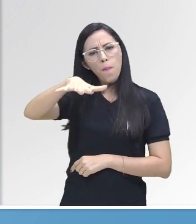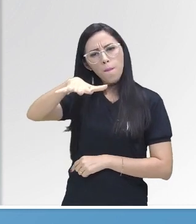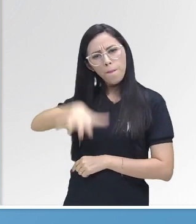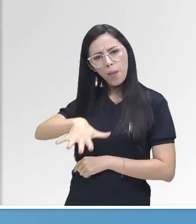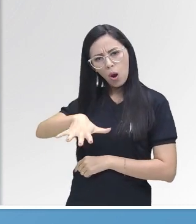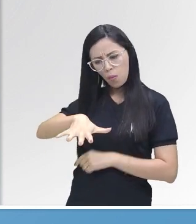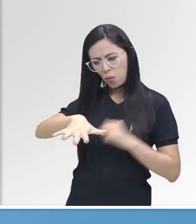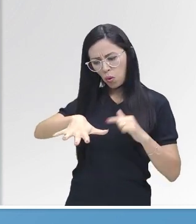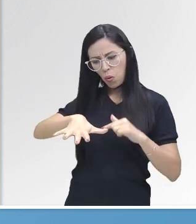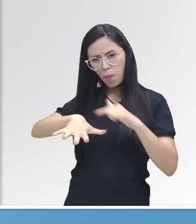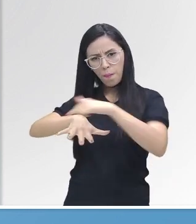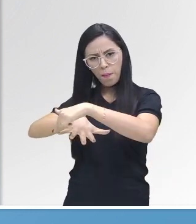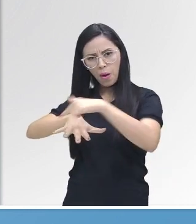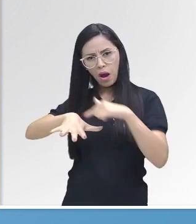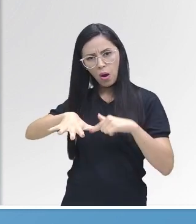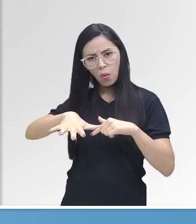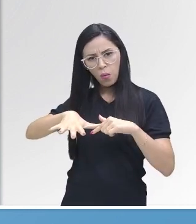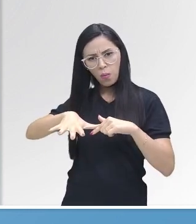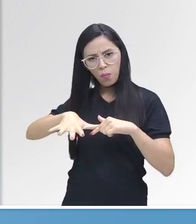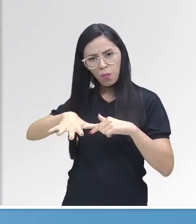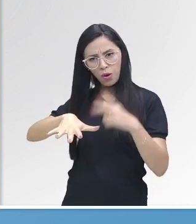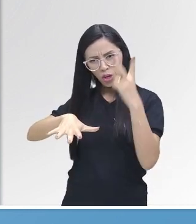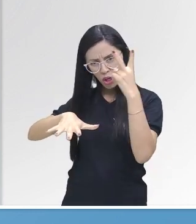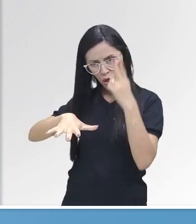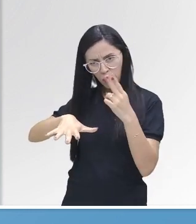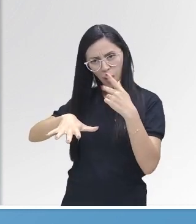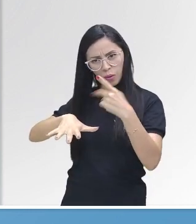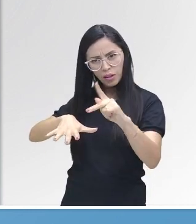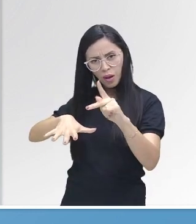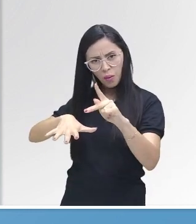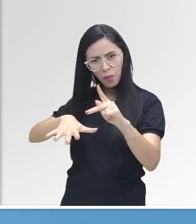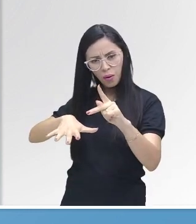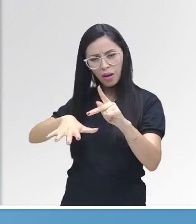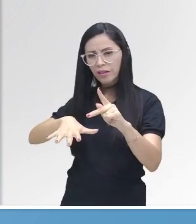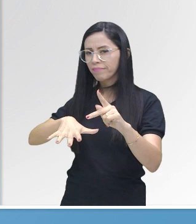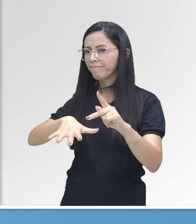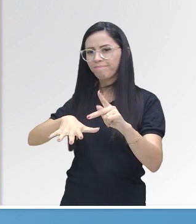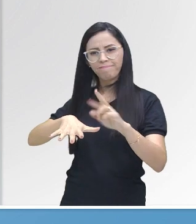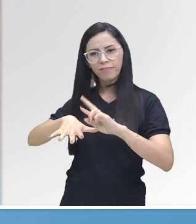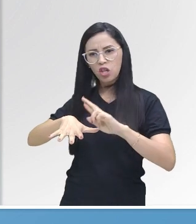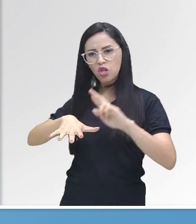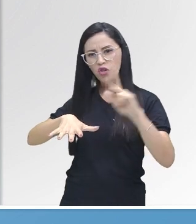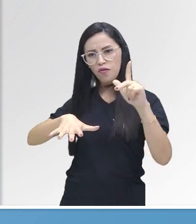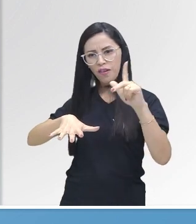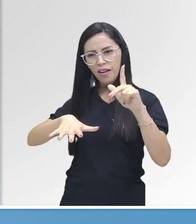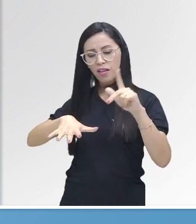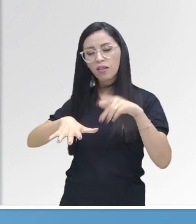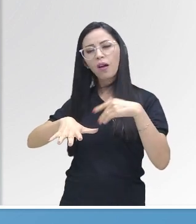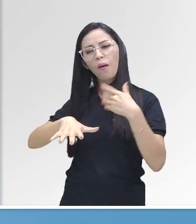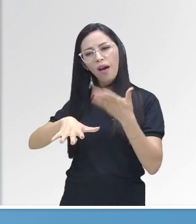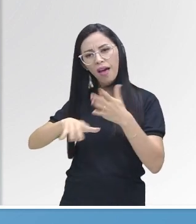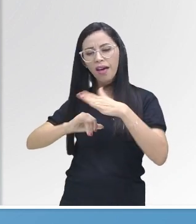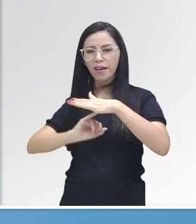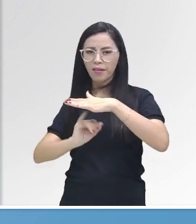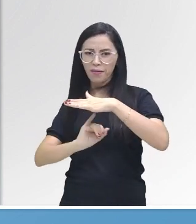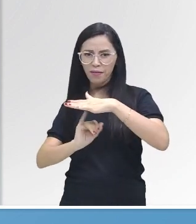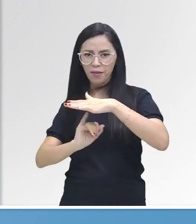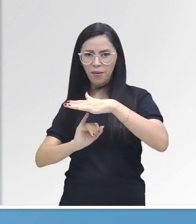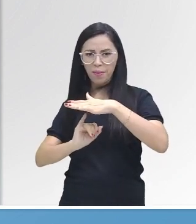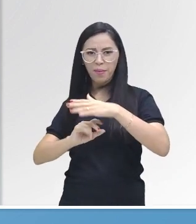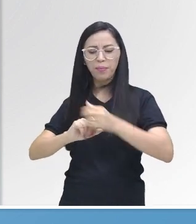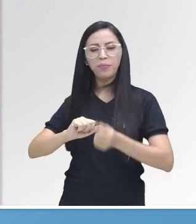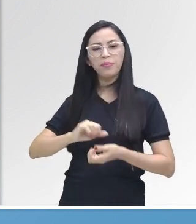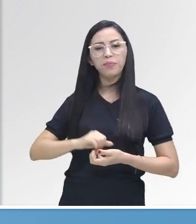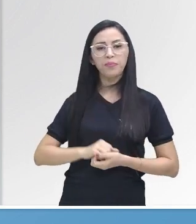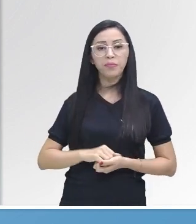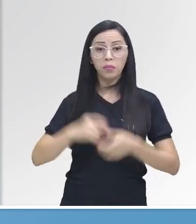meu palmo é do tamanho do seu palmo, então não é padronizada. Ela não tem uma medida padrão.